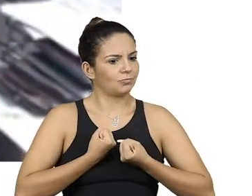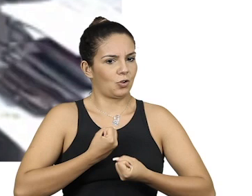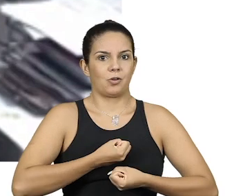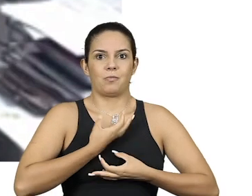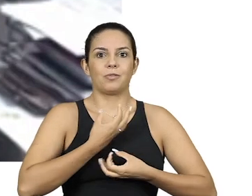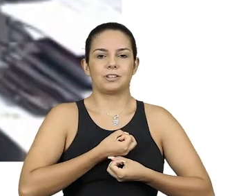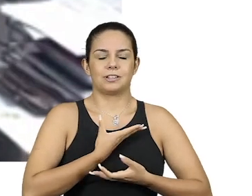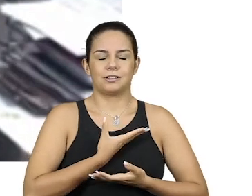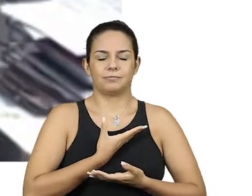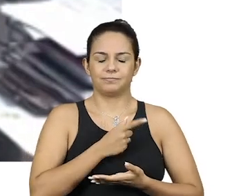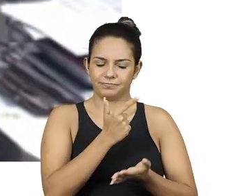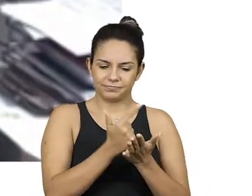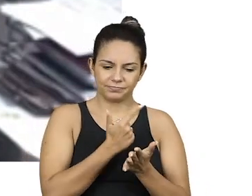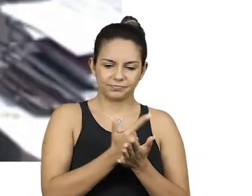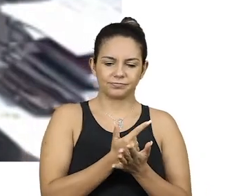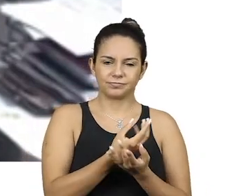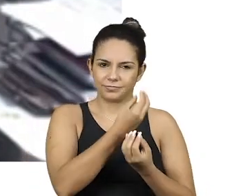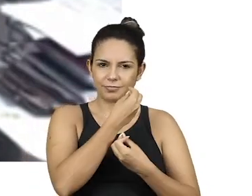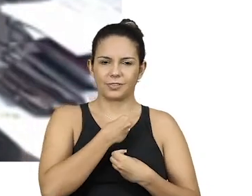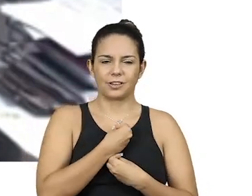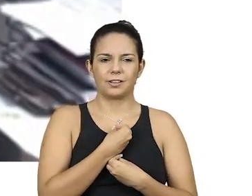esse livro me deu